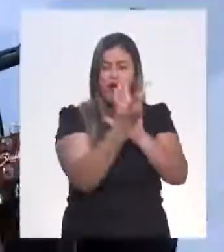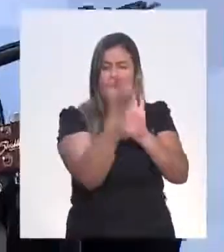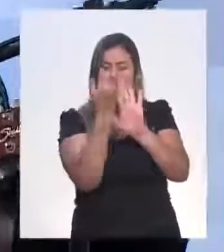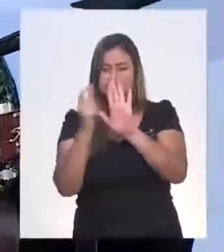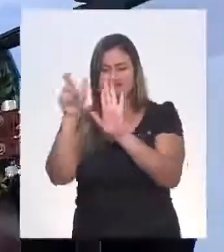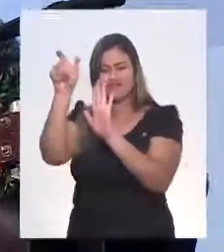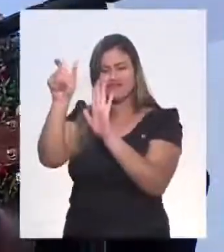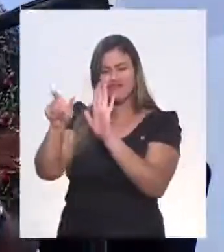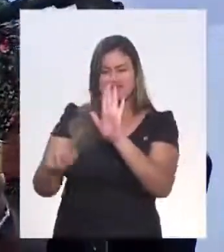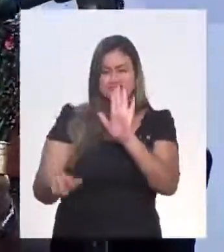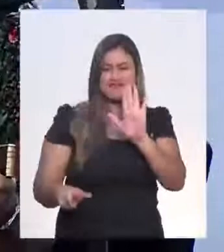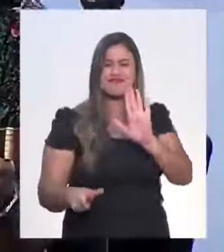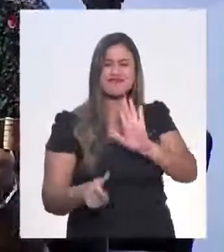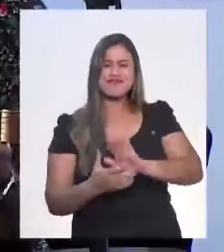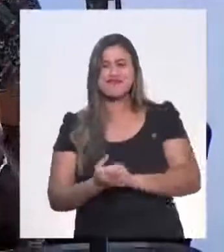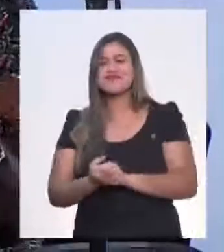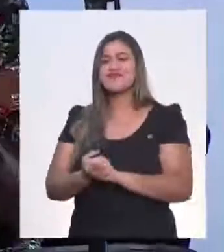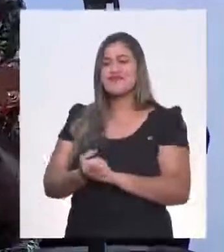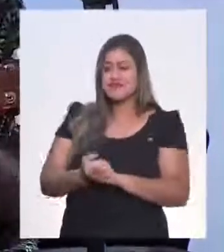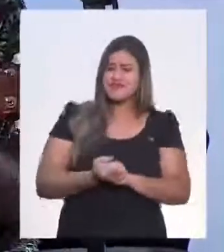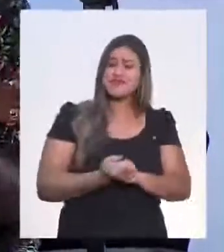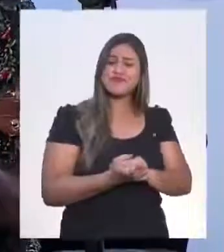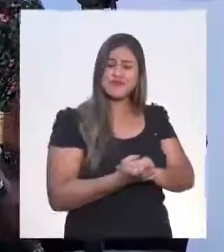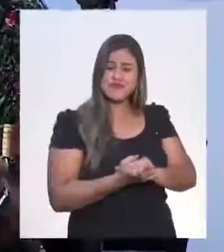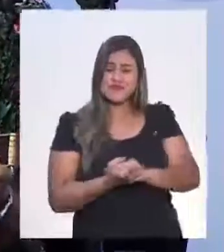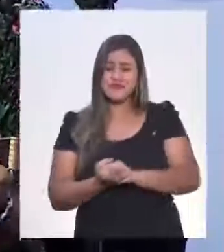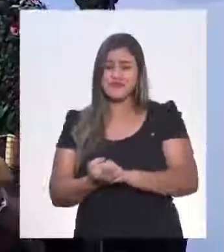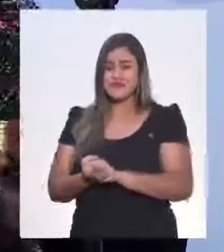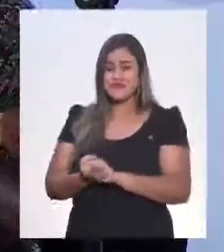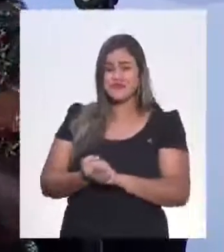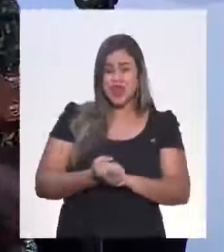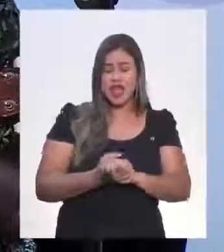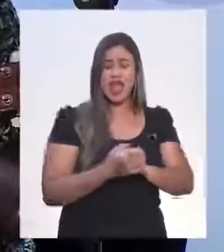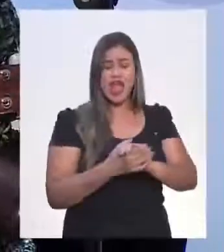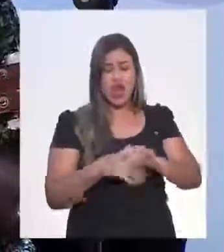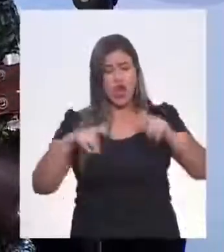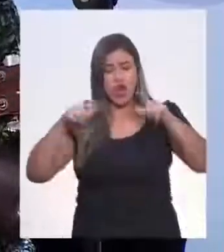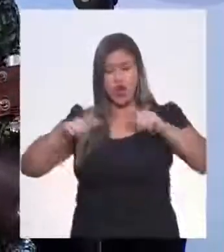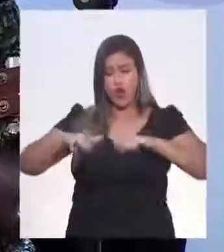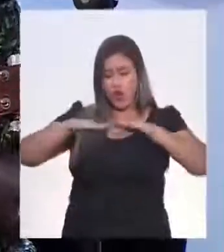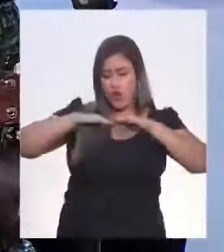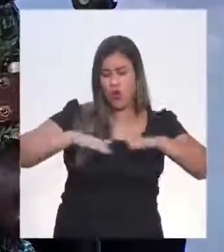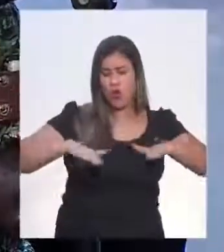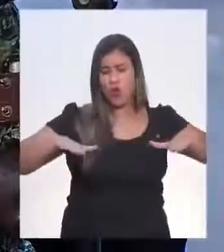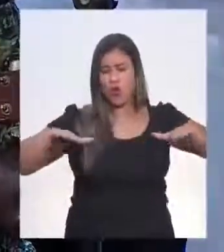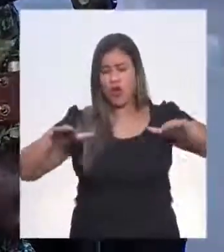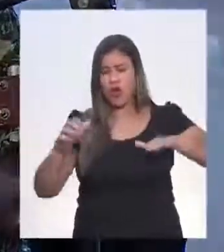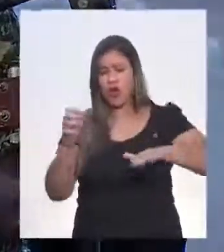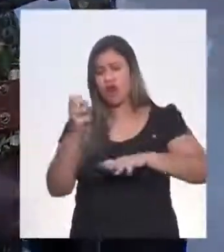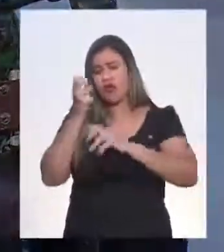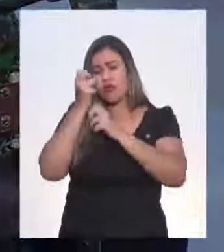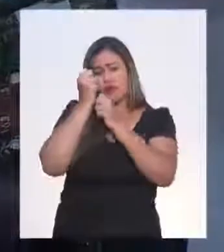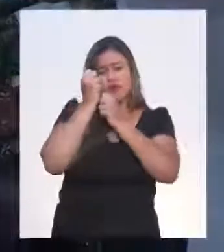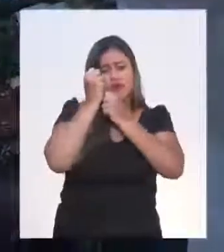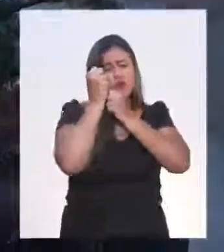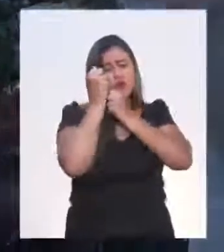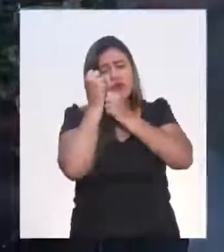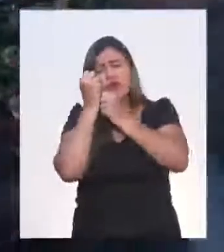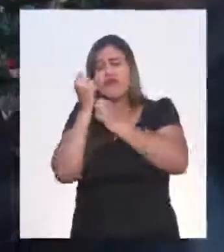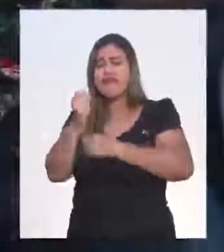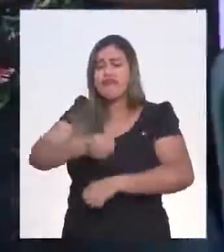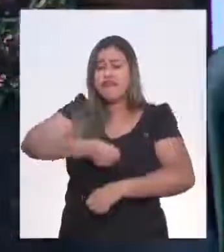pessoa que um dia chamou Esse colchão velho L Odila